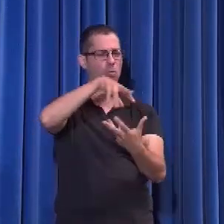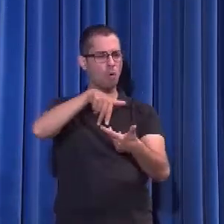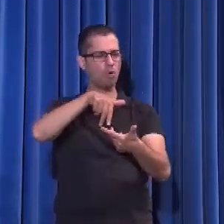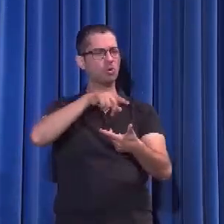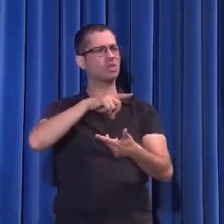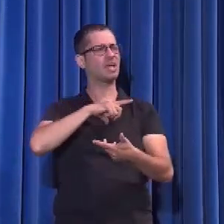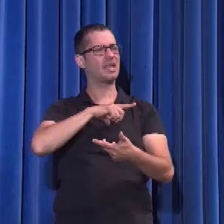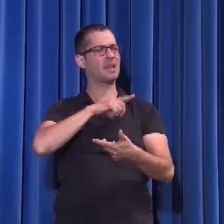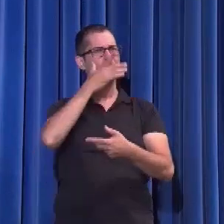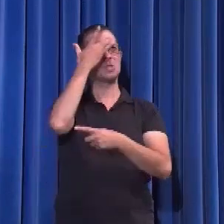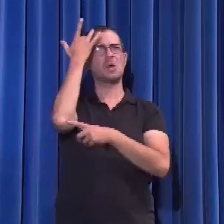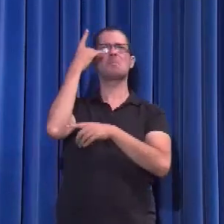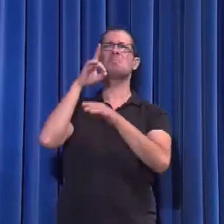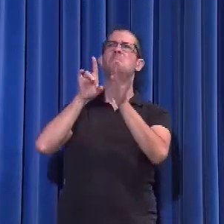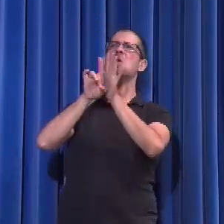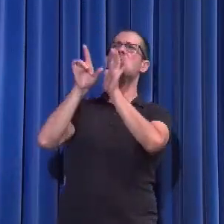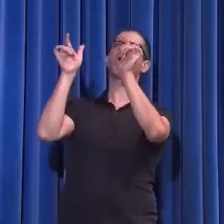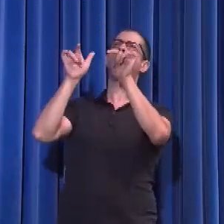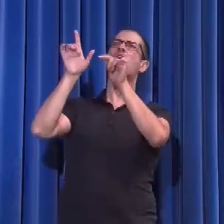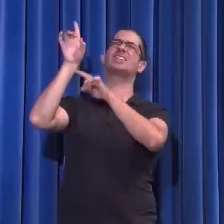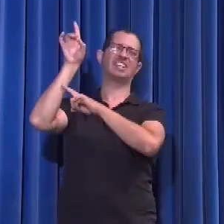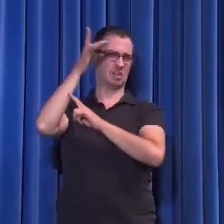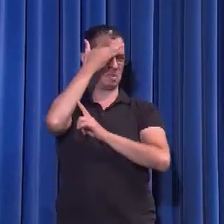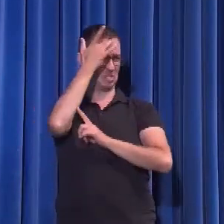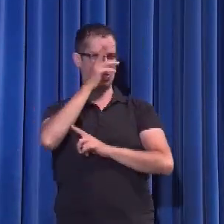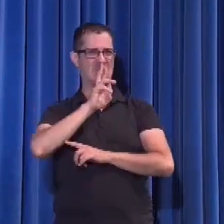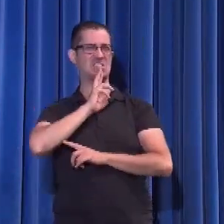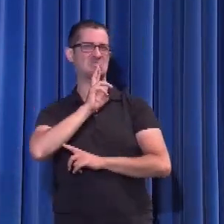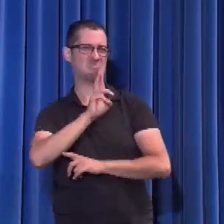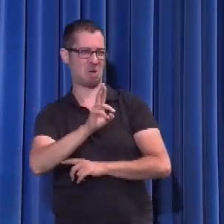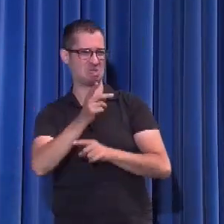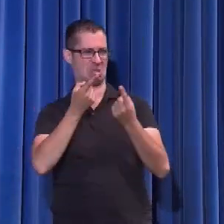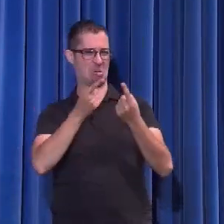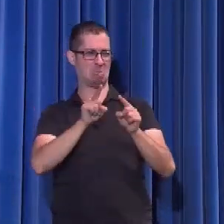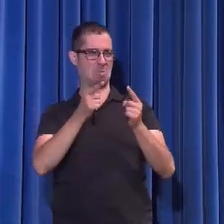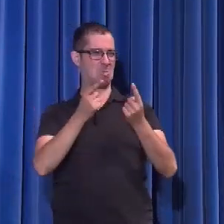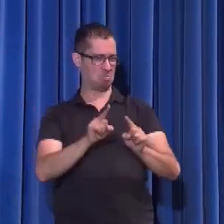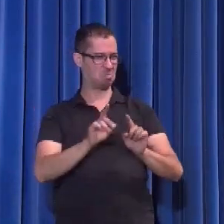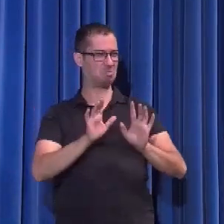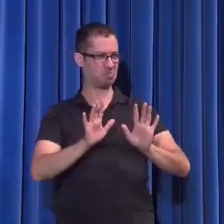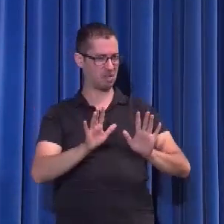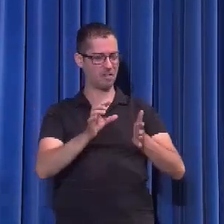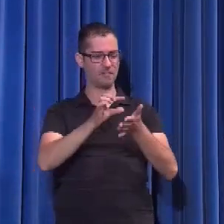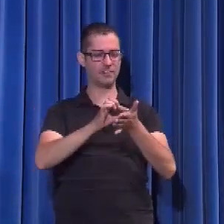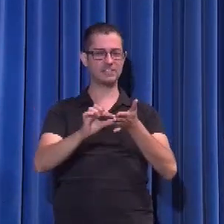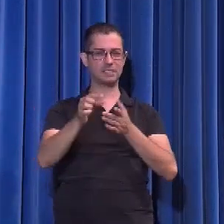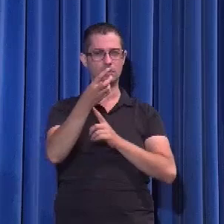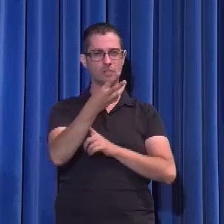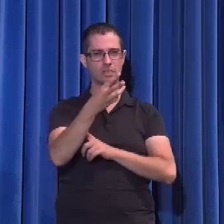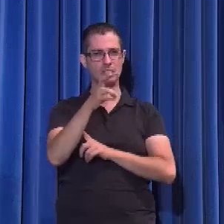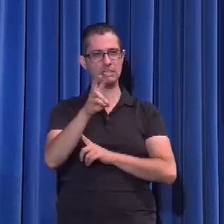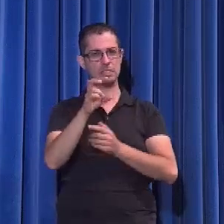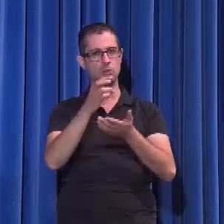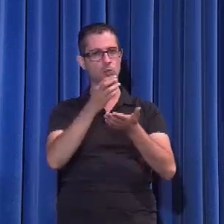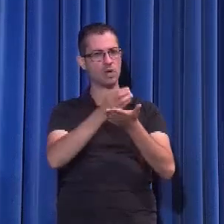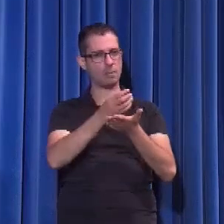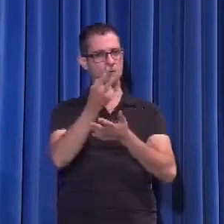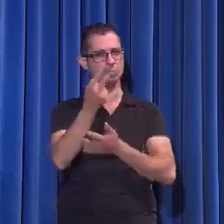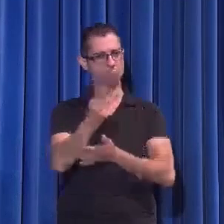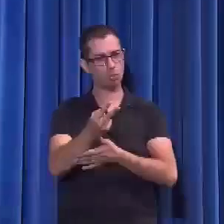E o povo responde com um cinismo incomparável. Versículo 35 do capítulo 2 diz